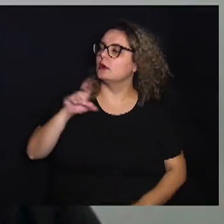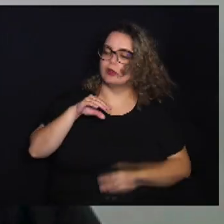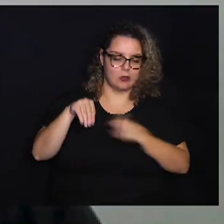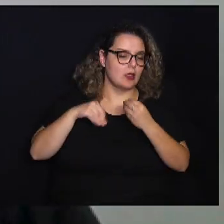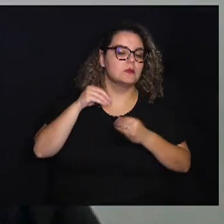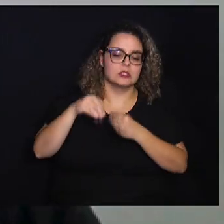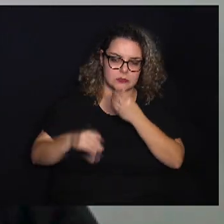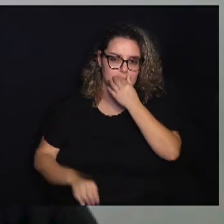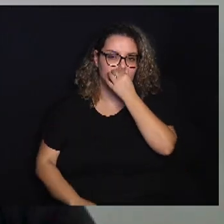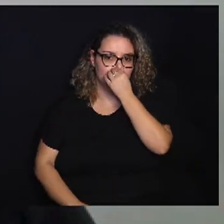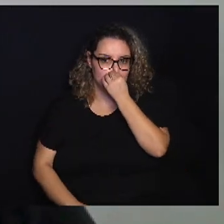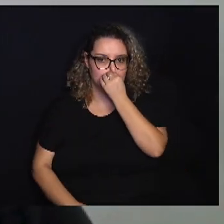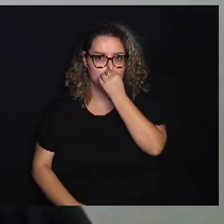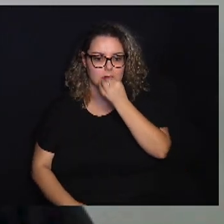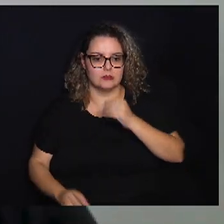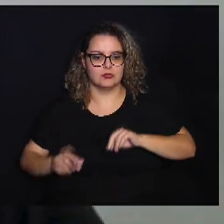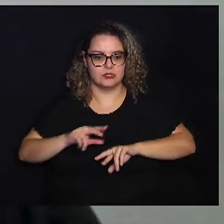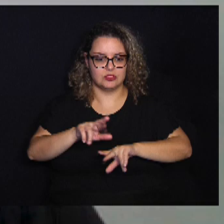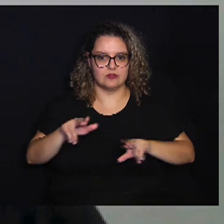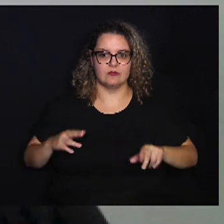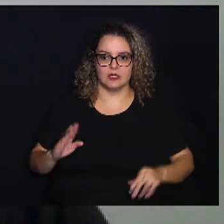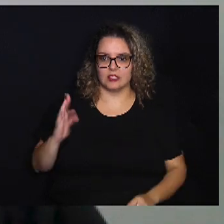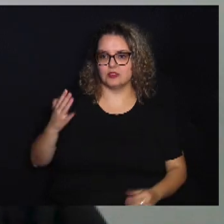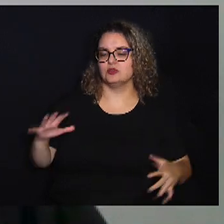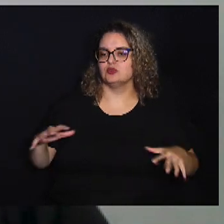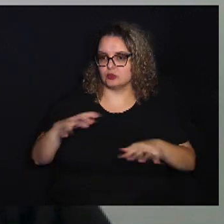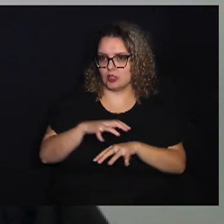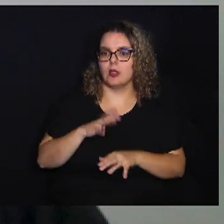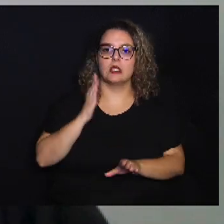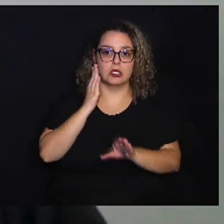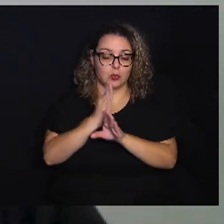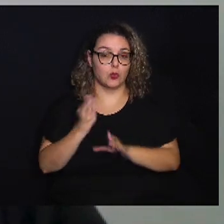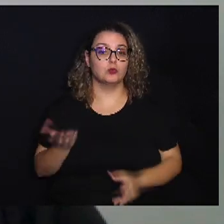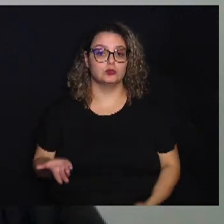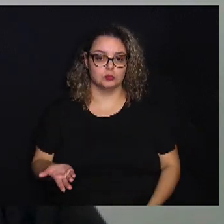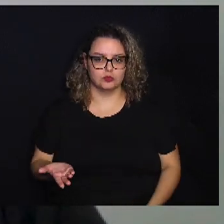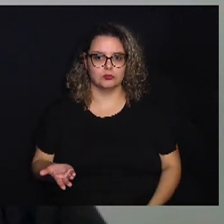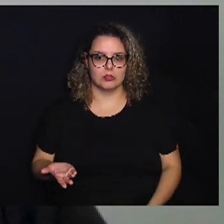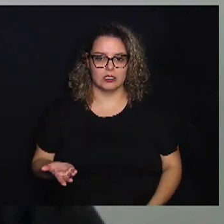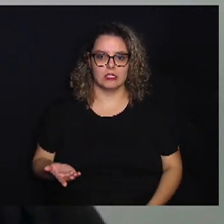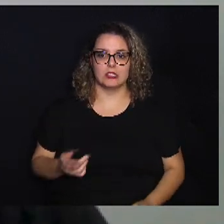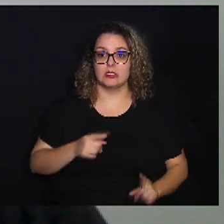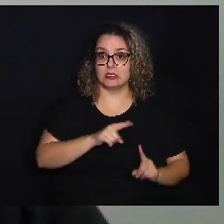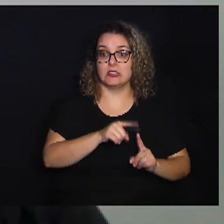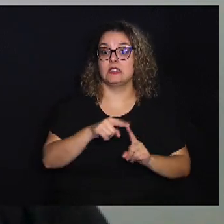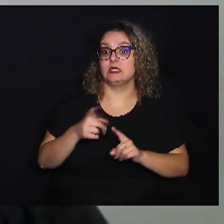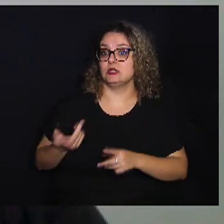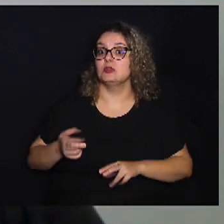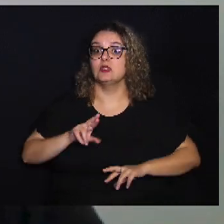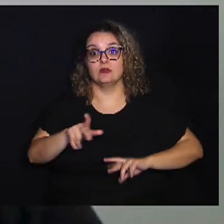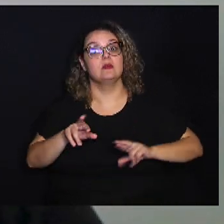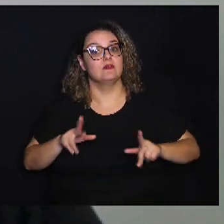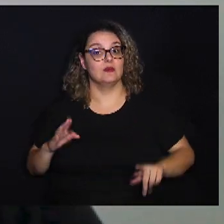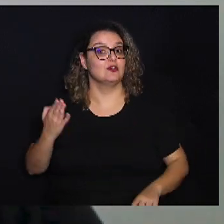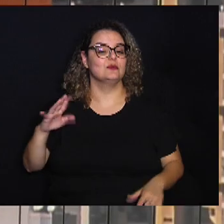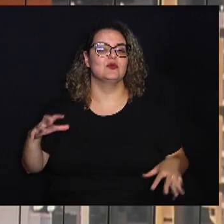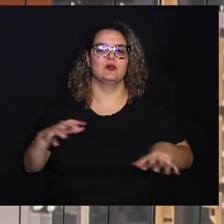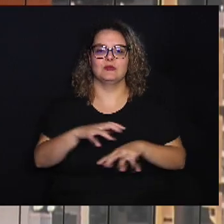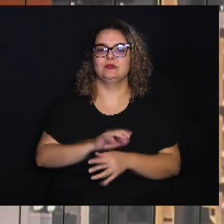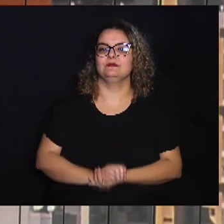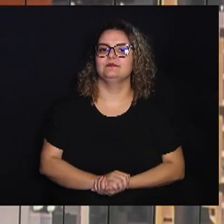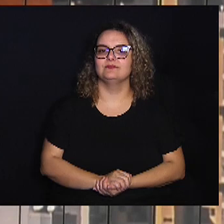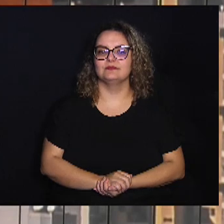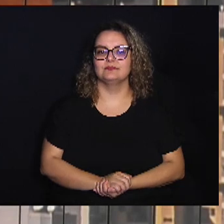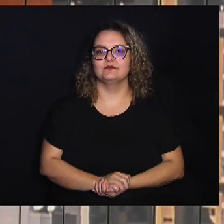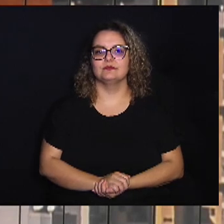Não. Elas são de vários biomas brasileiros. A gente consegue encontrar, né, essas espécies em diferentes biomas. E